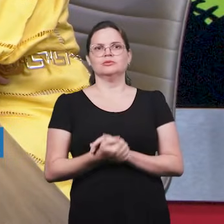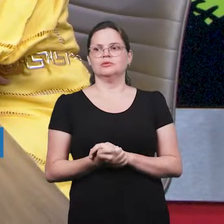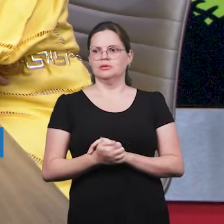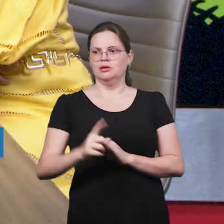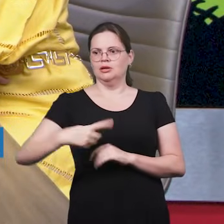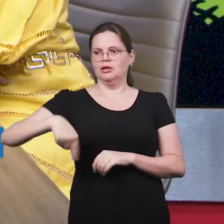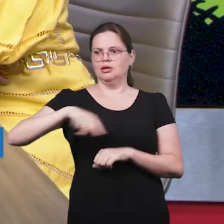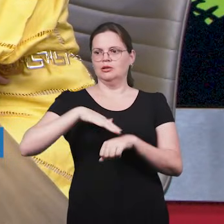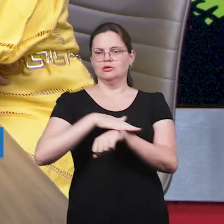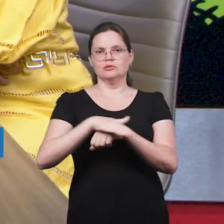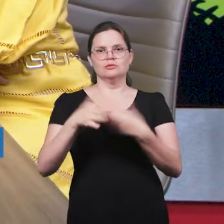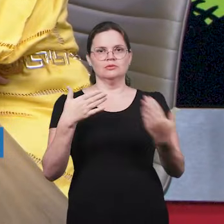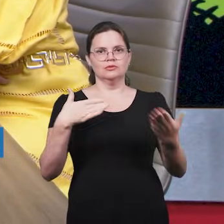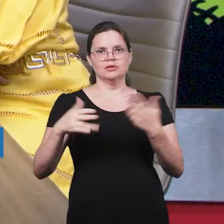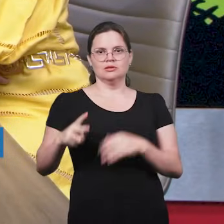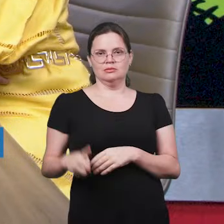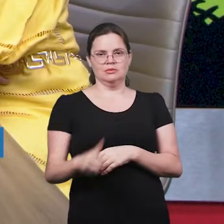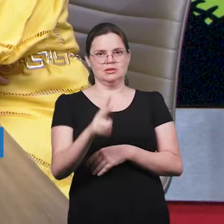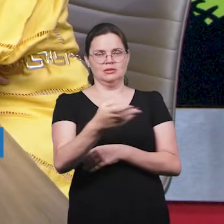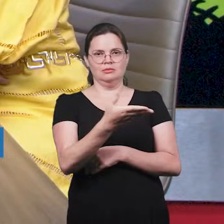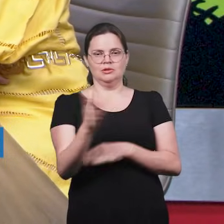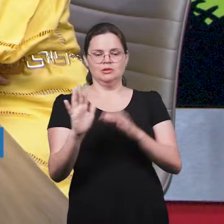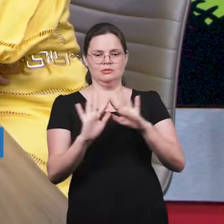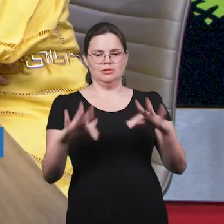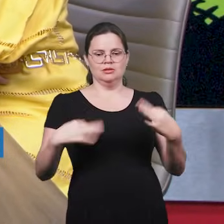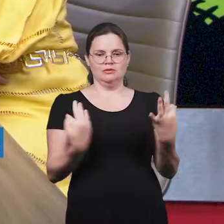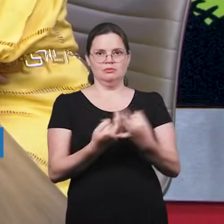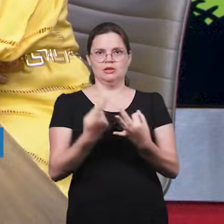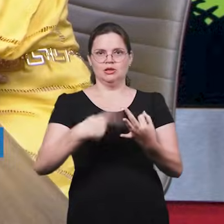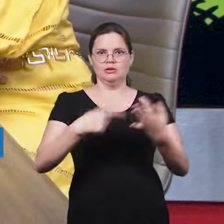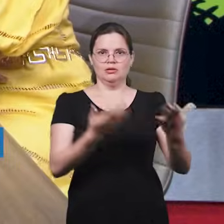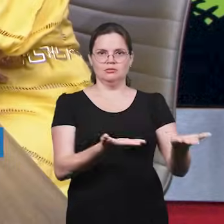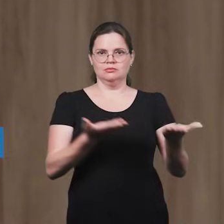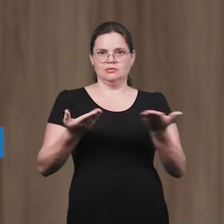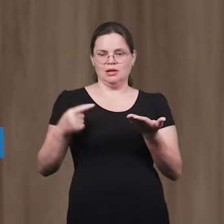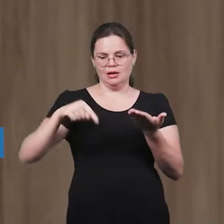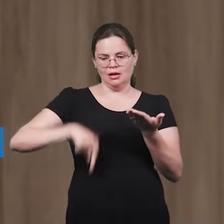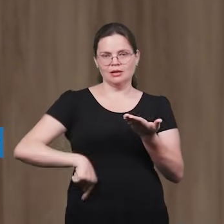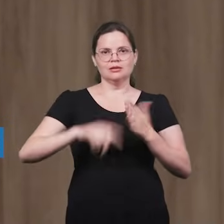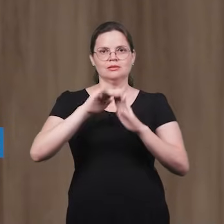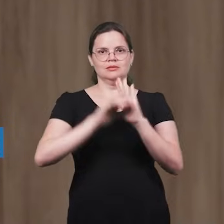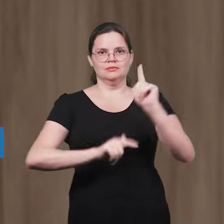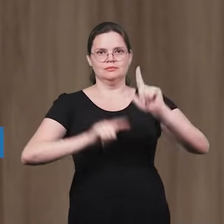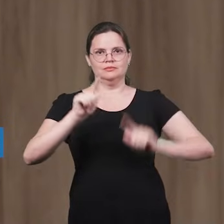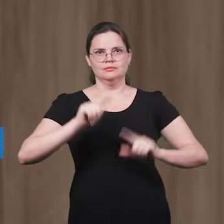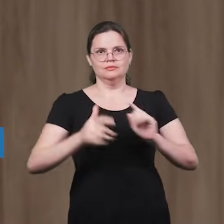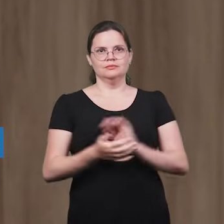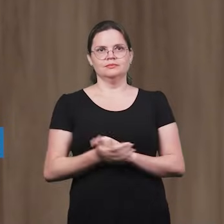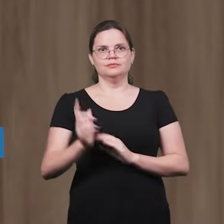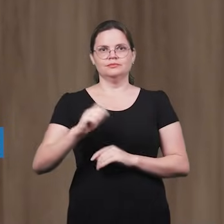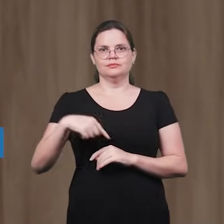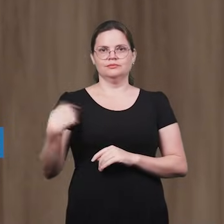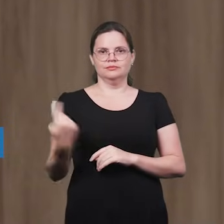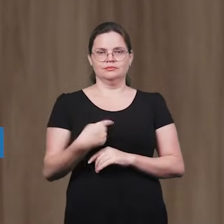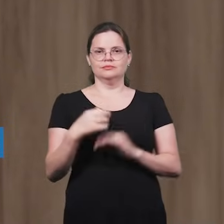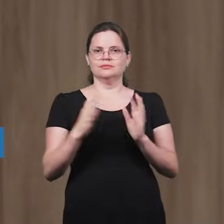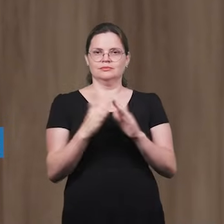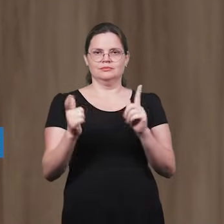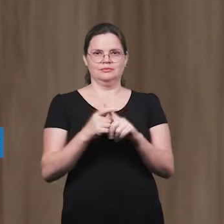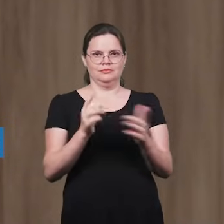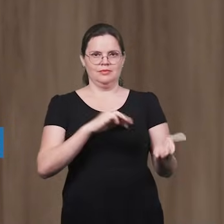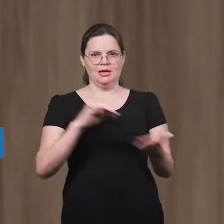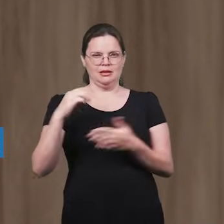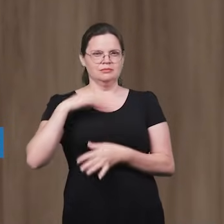que recebemos neste programa neste ano, não é? E nós, na Igreja Maranata, você que nos acompanha sabe